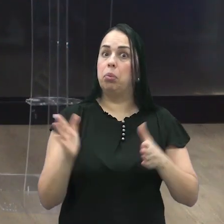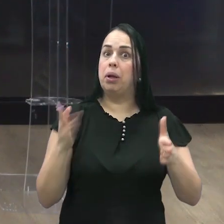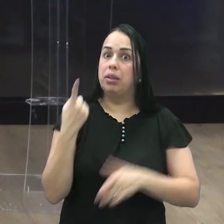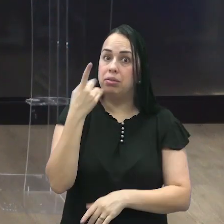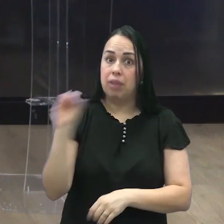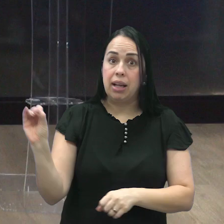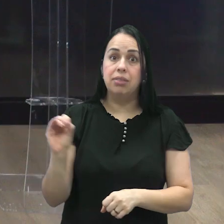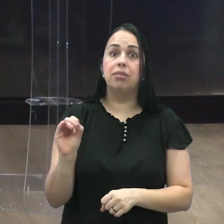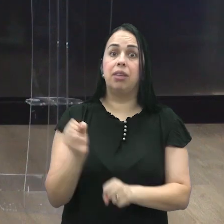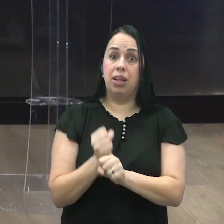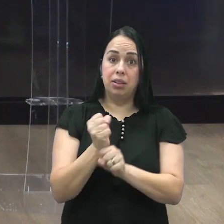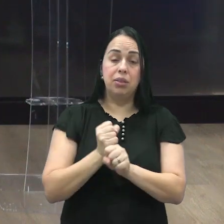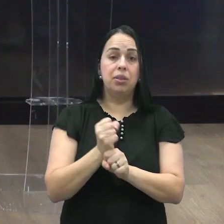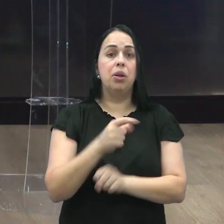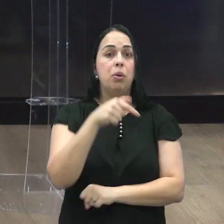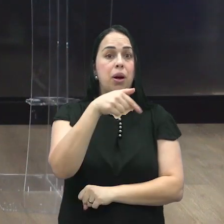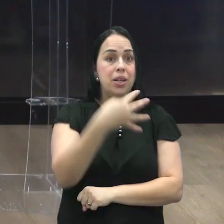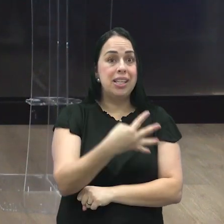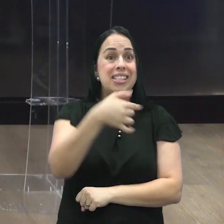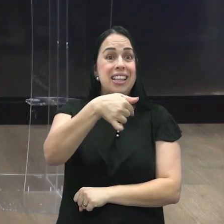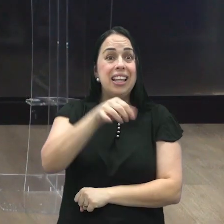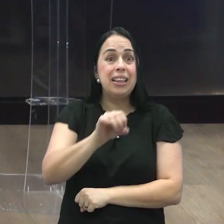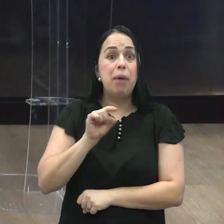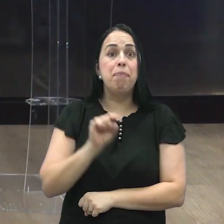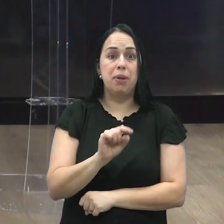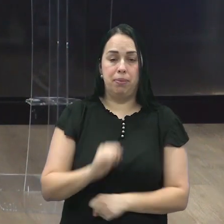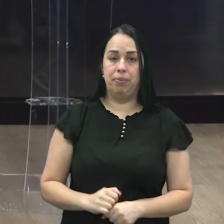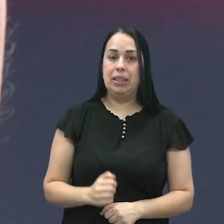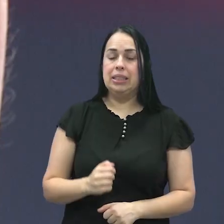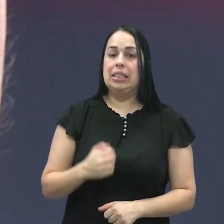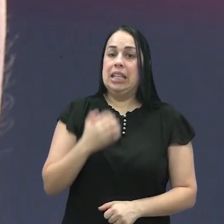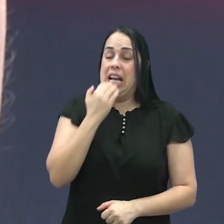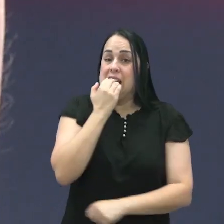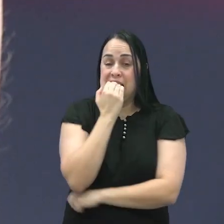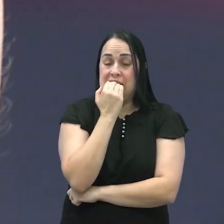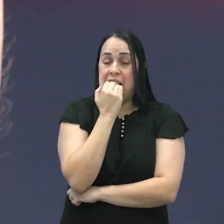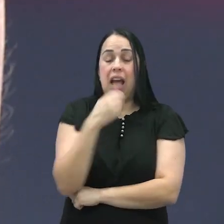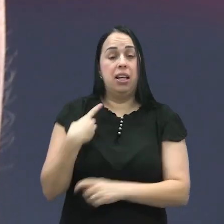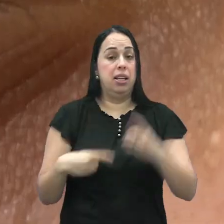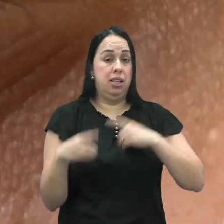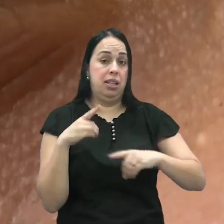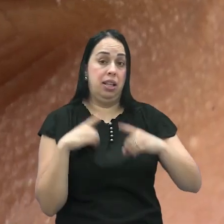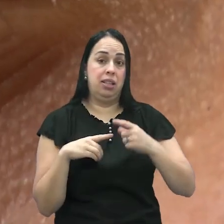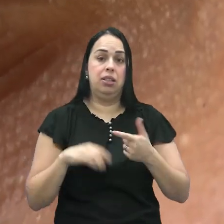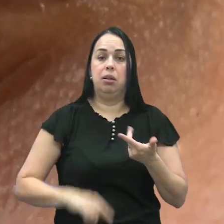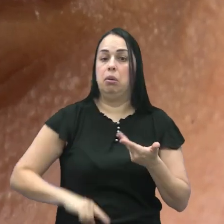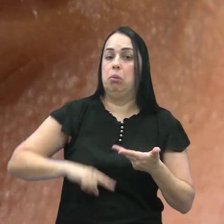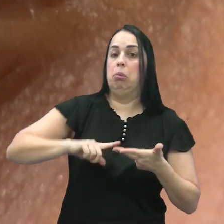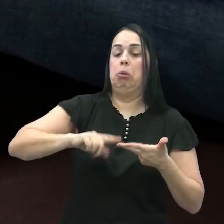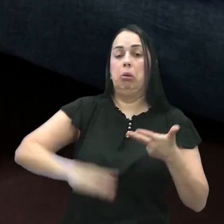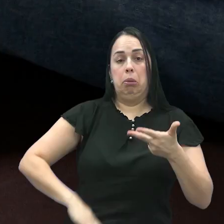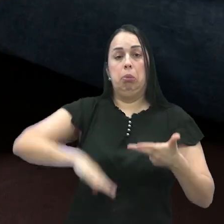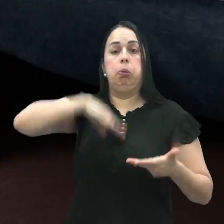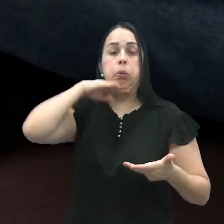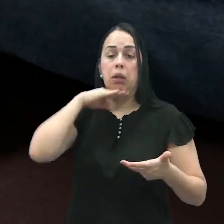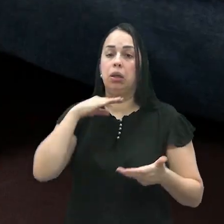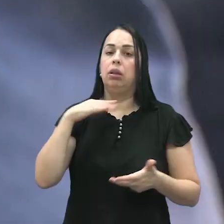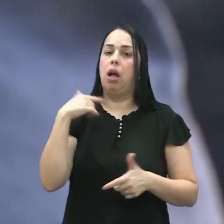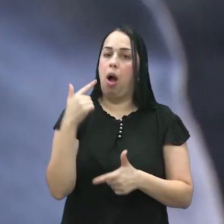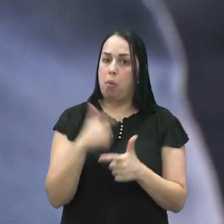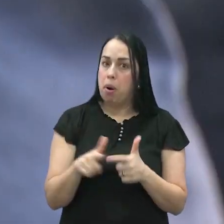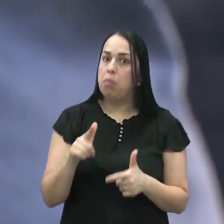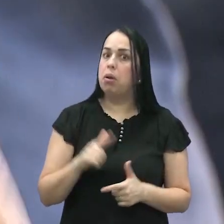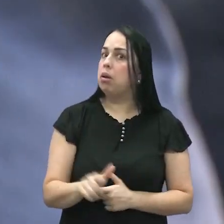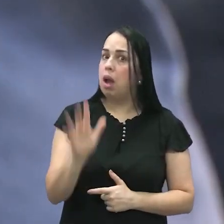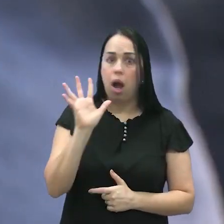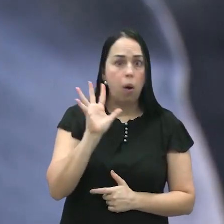anos. Foram 470 mil casos. Ansiedade, depressão, burnout, problemas